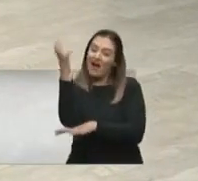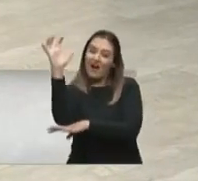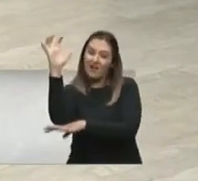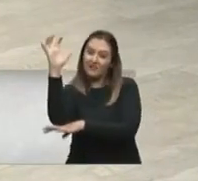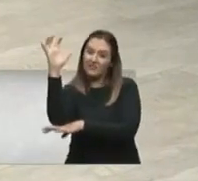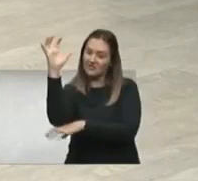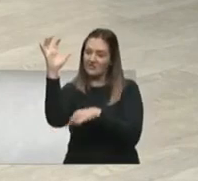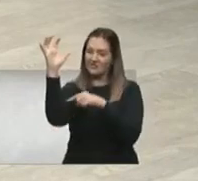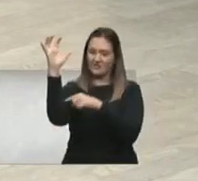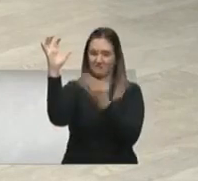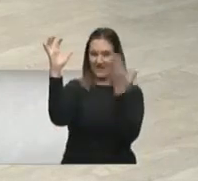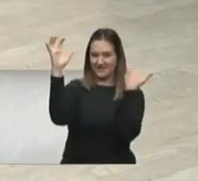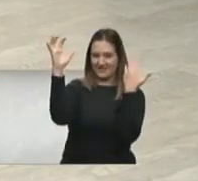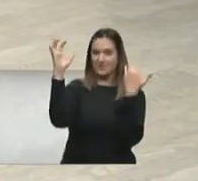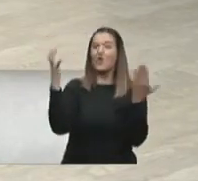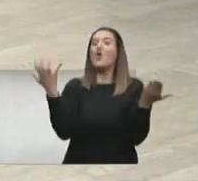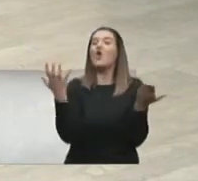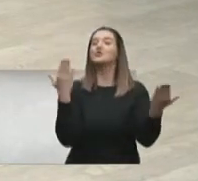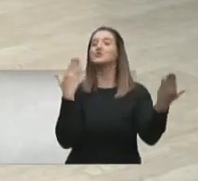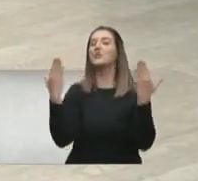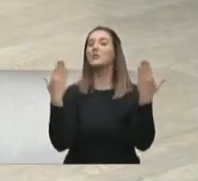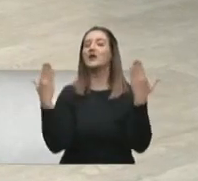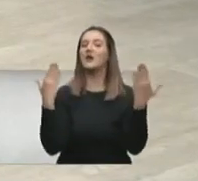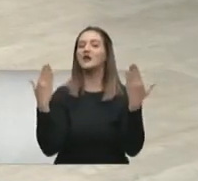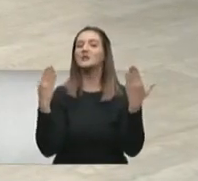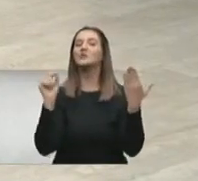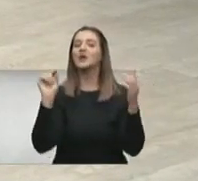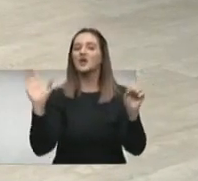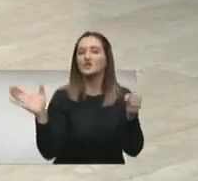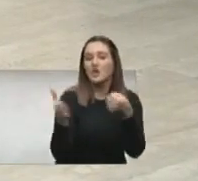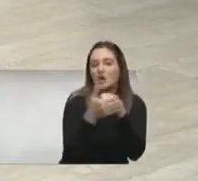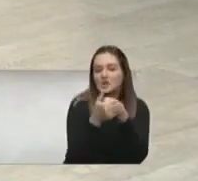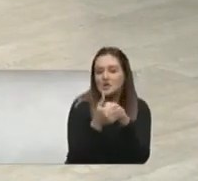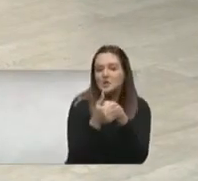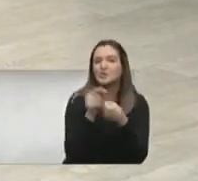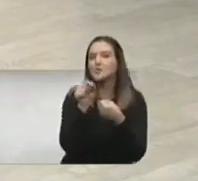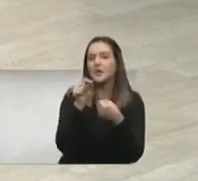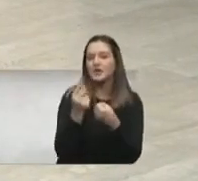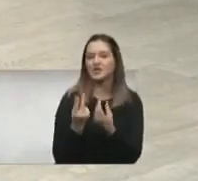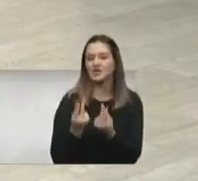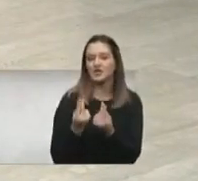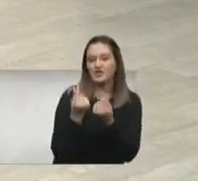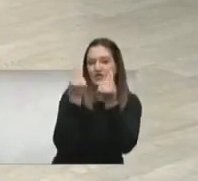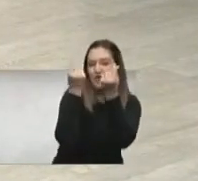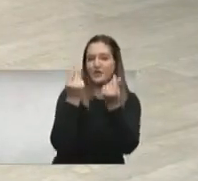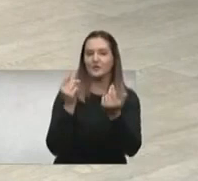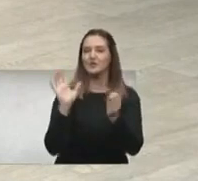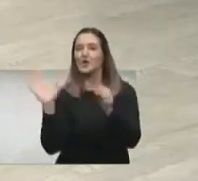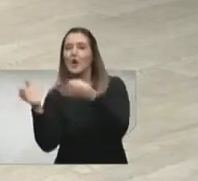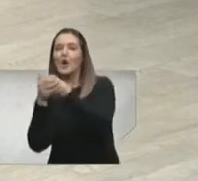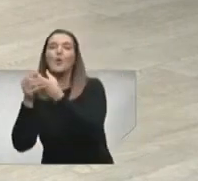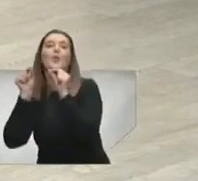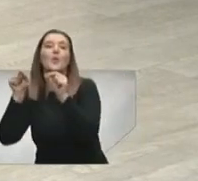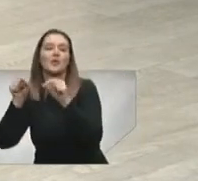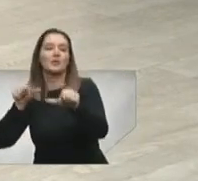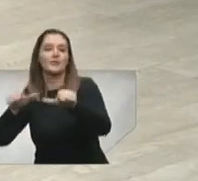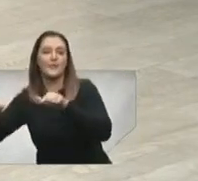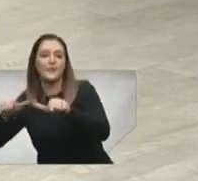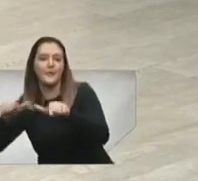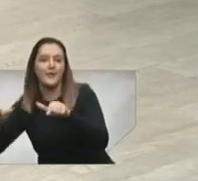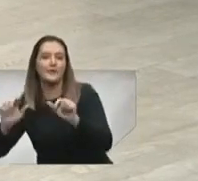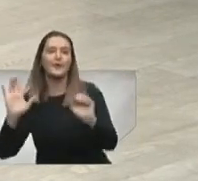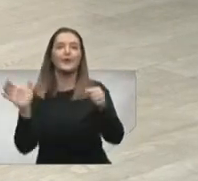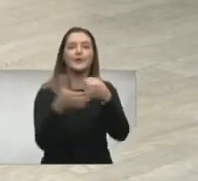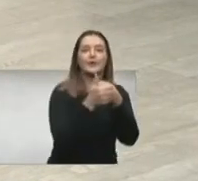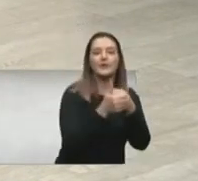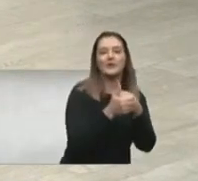Tem pessoas que estão escondidas de Deus ou tentando fugir de Deus atrás do seu próprio dinheiro, do seu próprio trabalho, do seu próprio, da sua própria falta